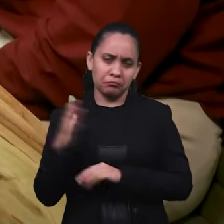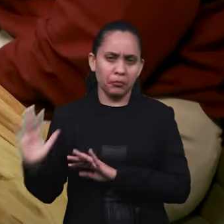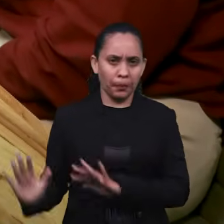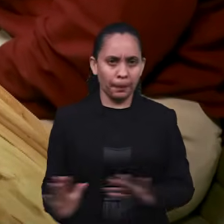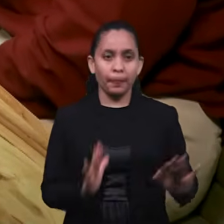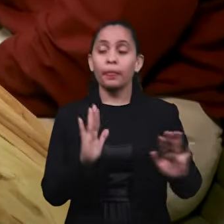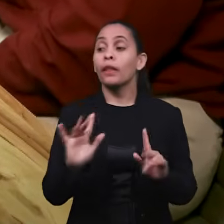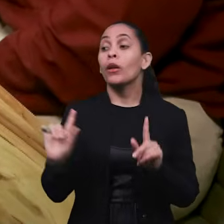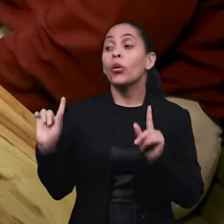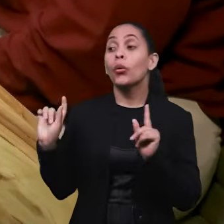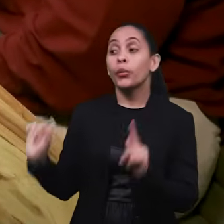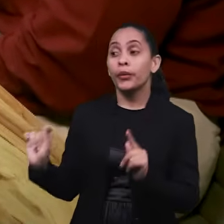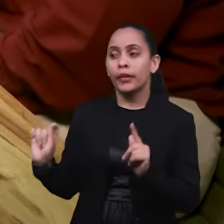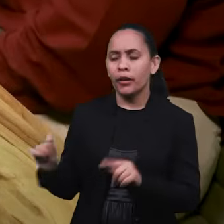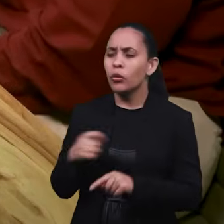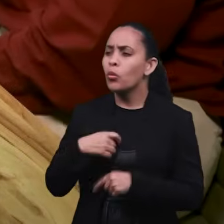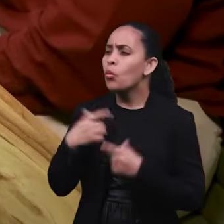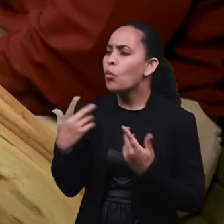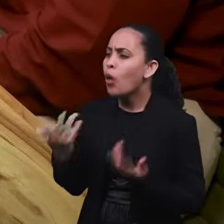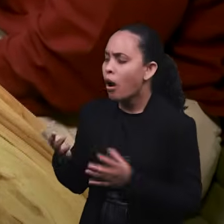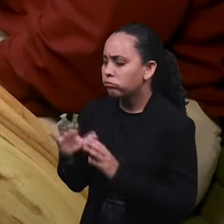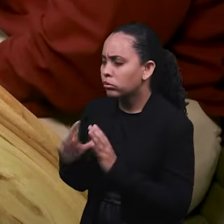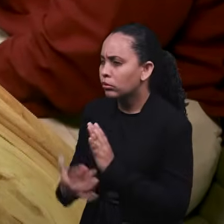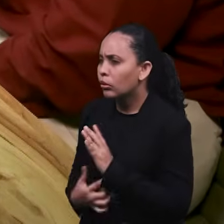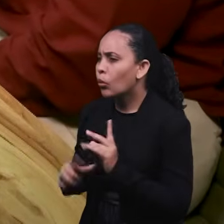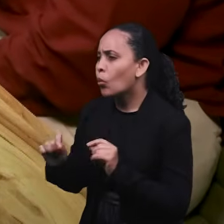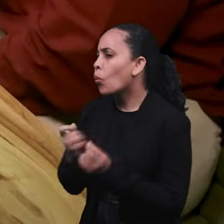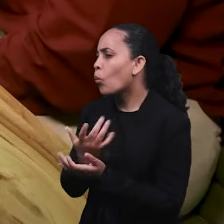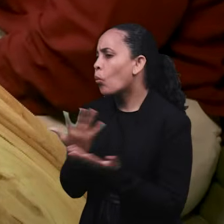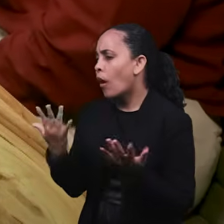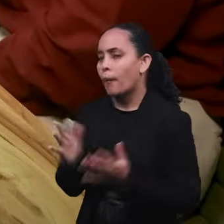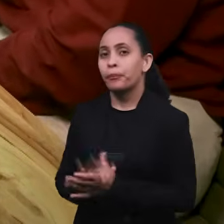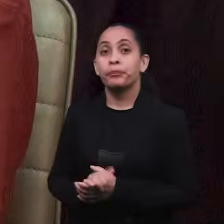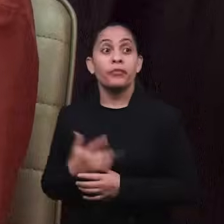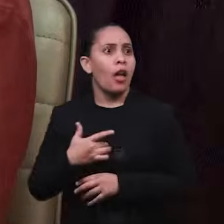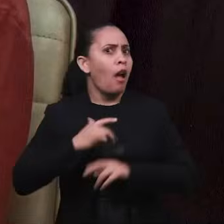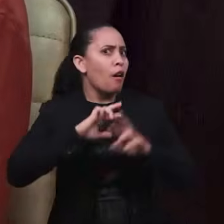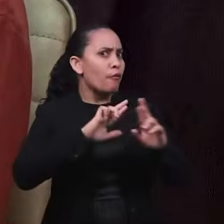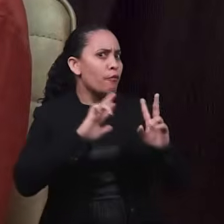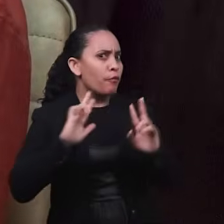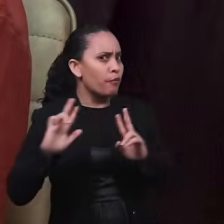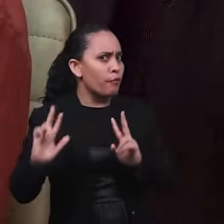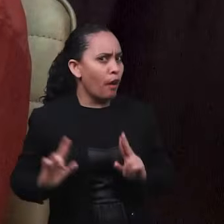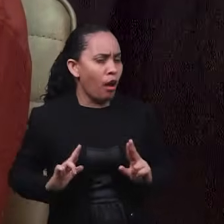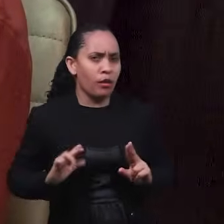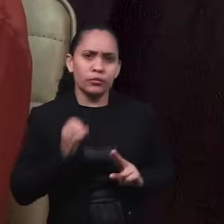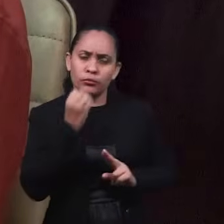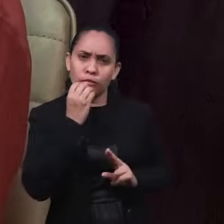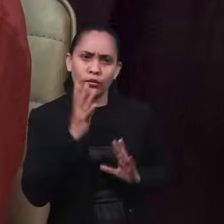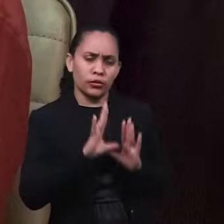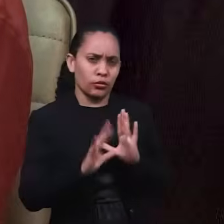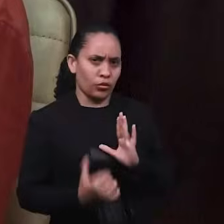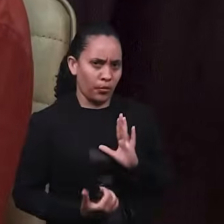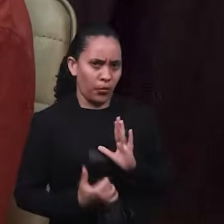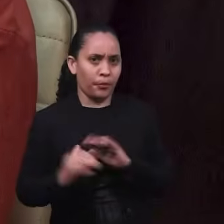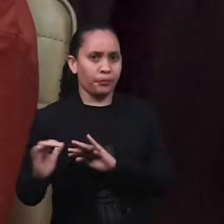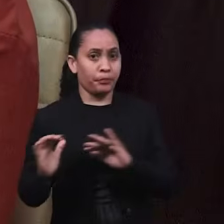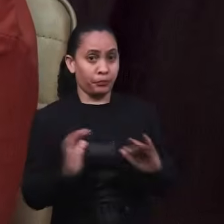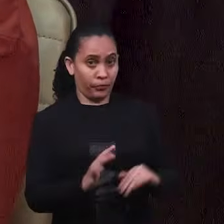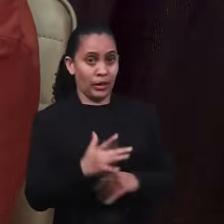nutricionais da kombucha? Então, são muitos benefícios, né? O kombucha, a parte de